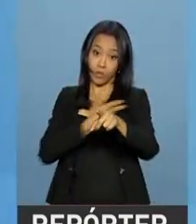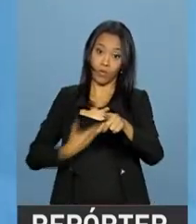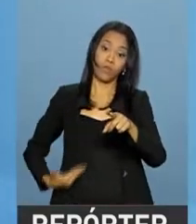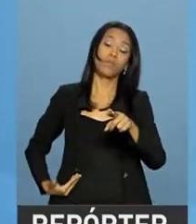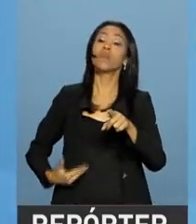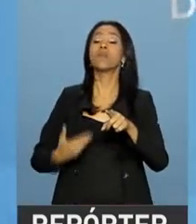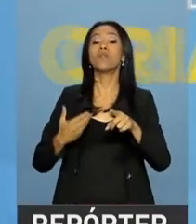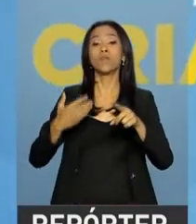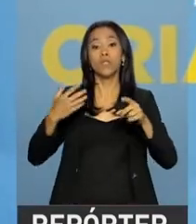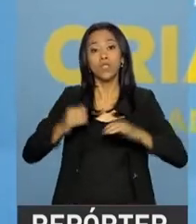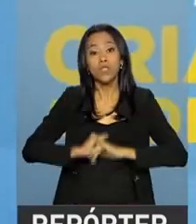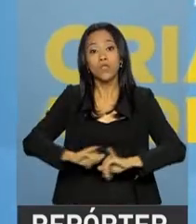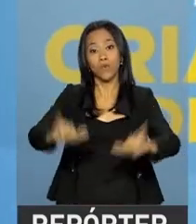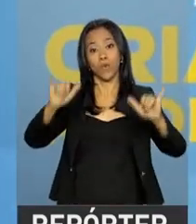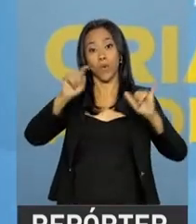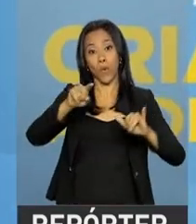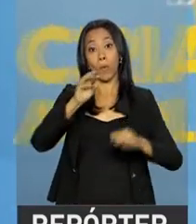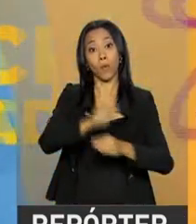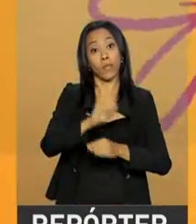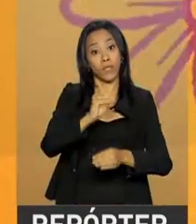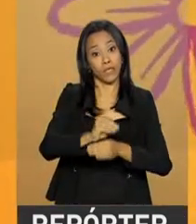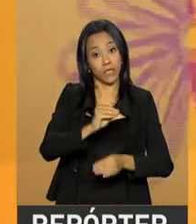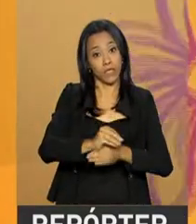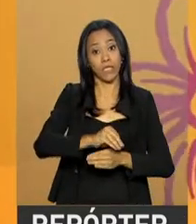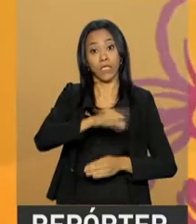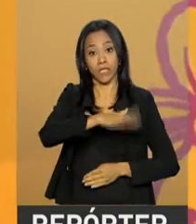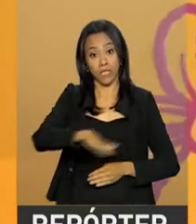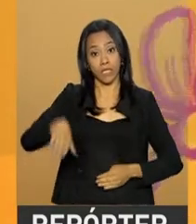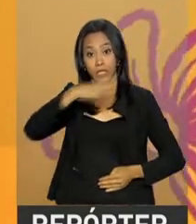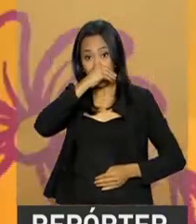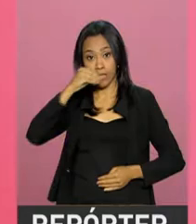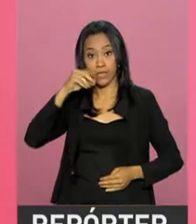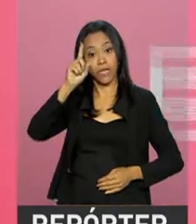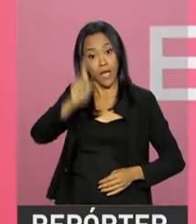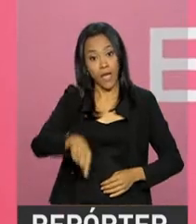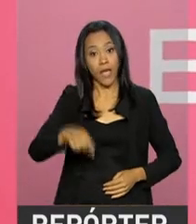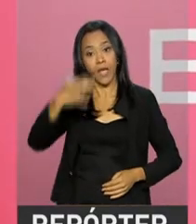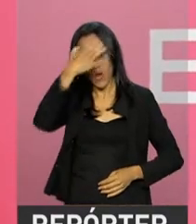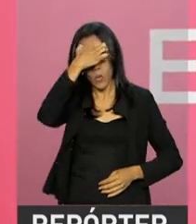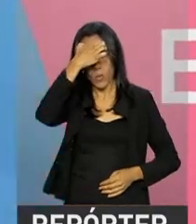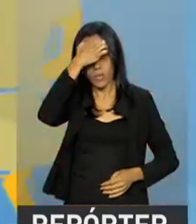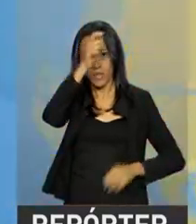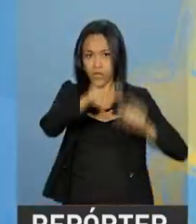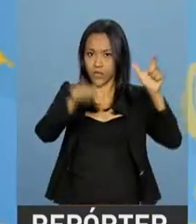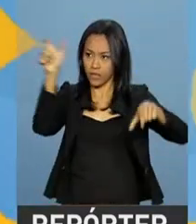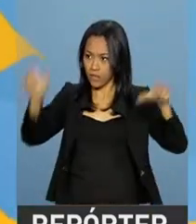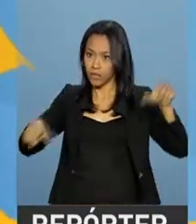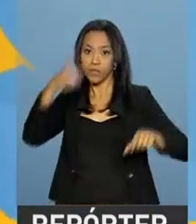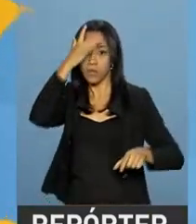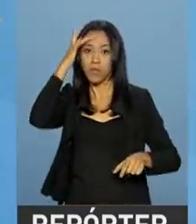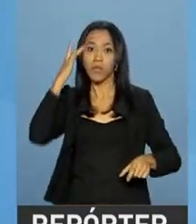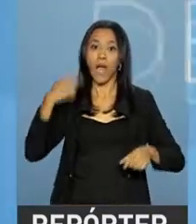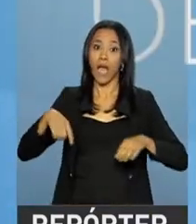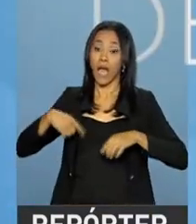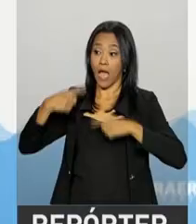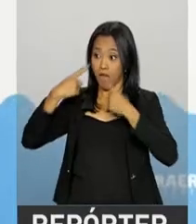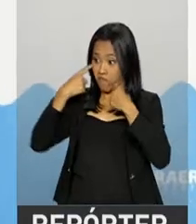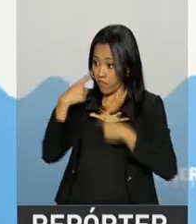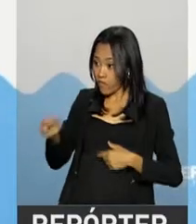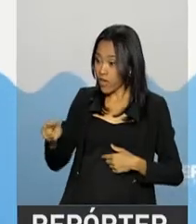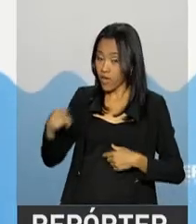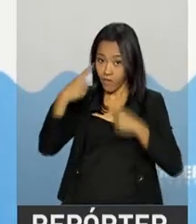de proteção a crianças e adolescentes no carnaval o objetivo é conscientizar a população a denunciar qualquer situação de violência